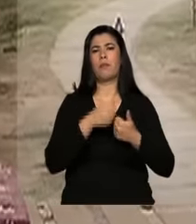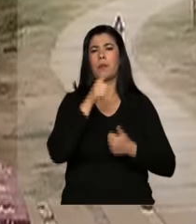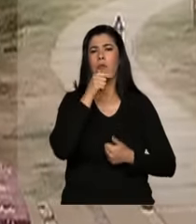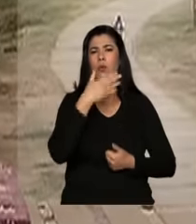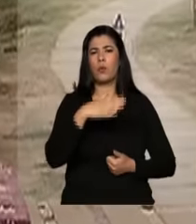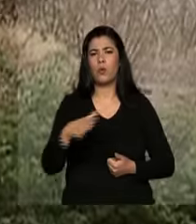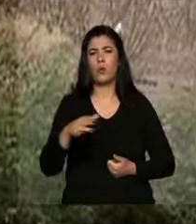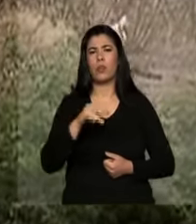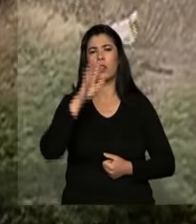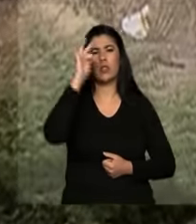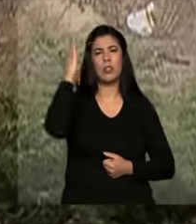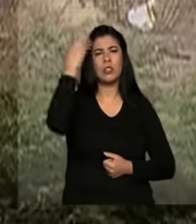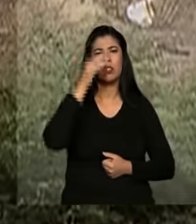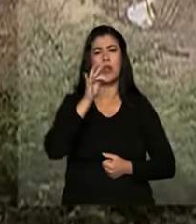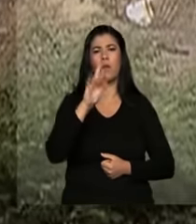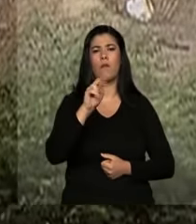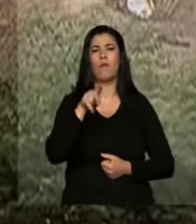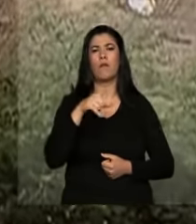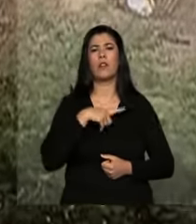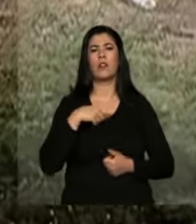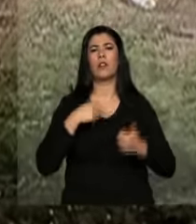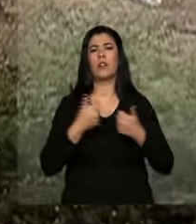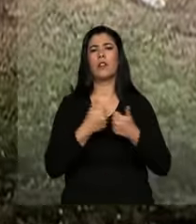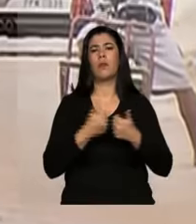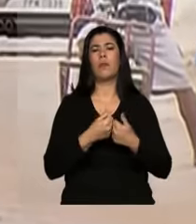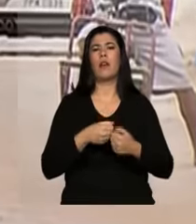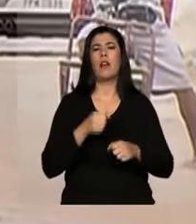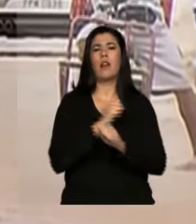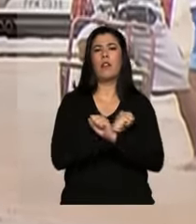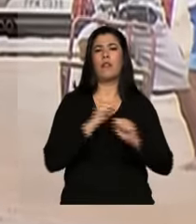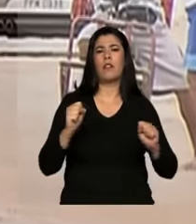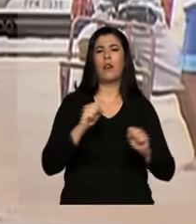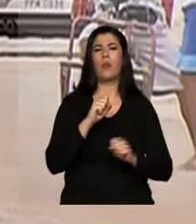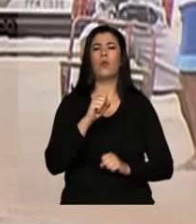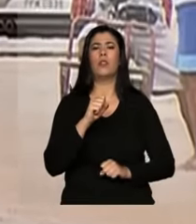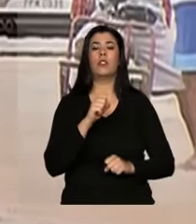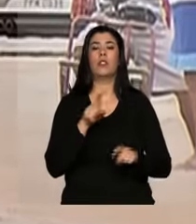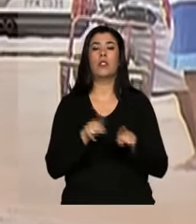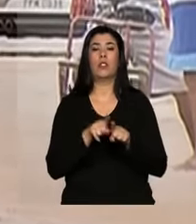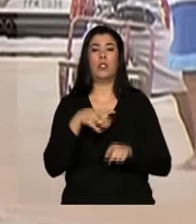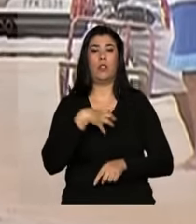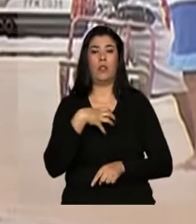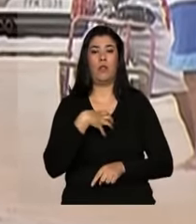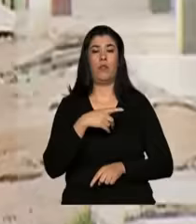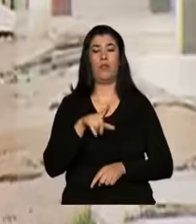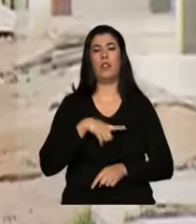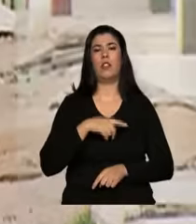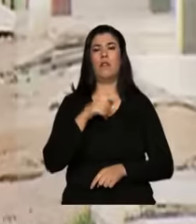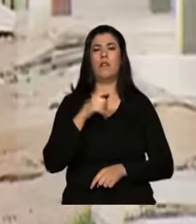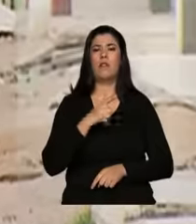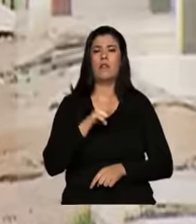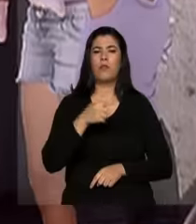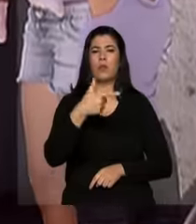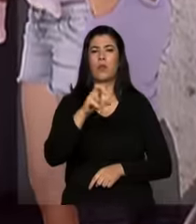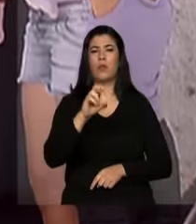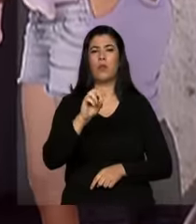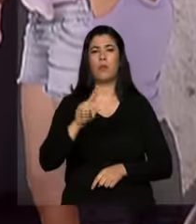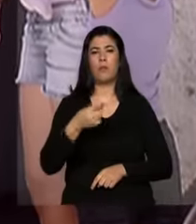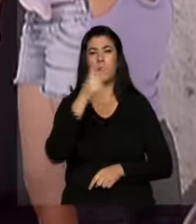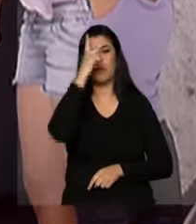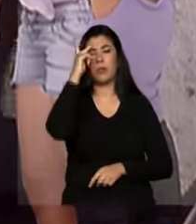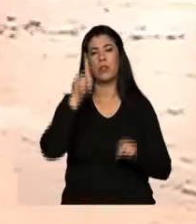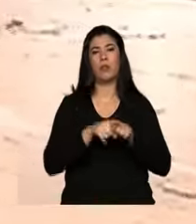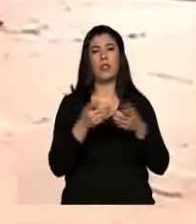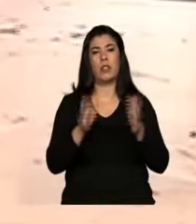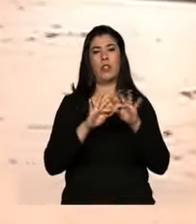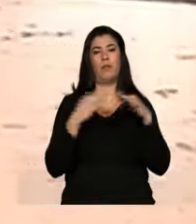de Pernambuco, a 500 quilômetros da capital Salvador. Aqui vivem cerca de 150 mil pessoas, entre elas, essa família